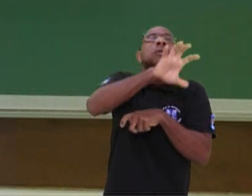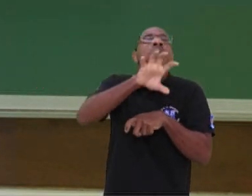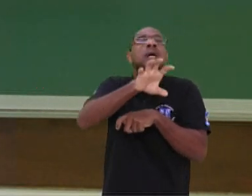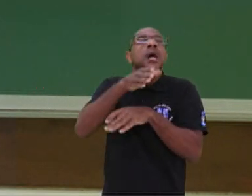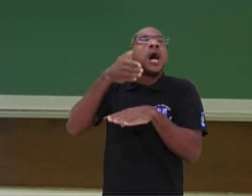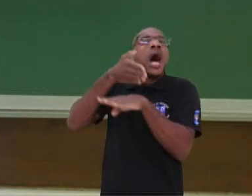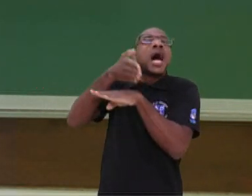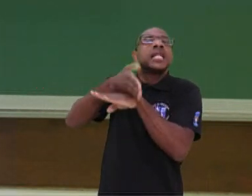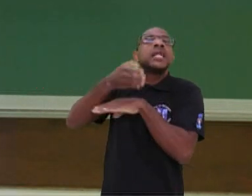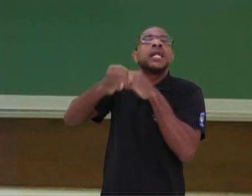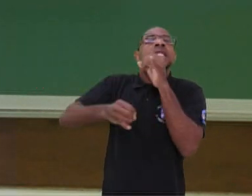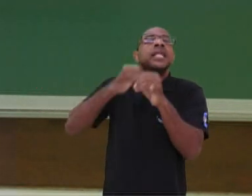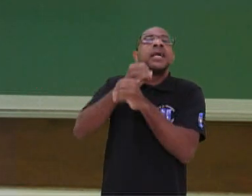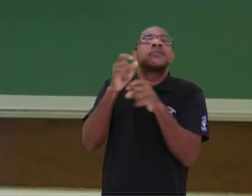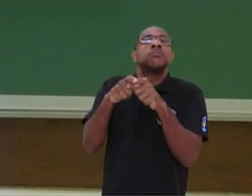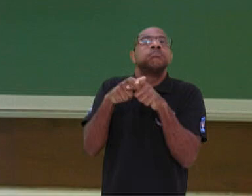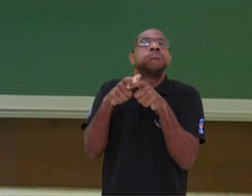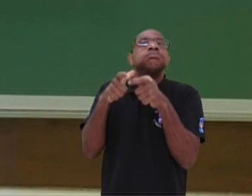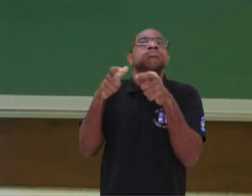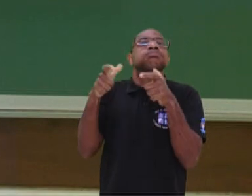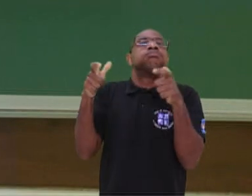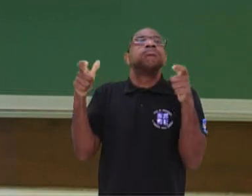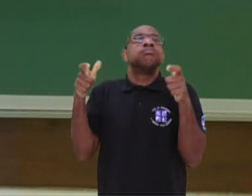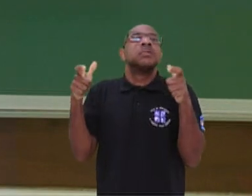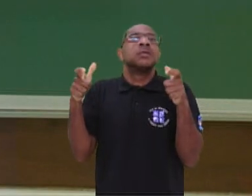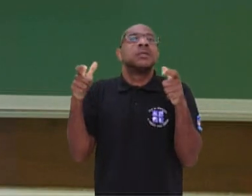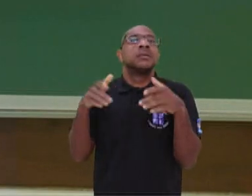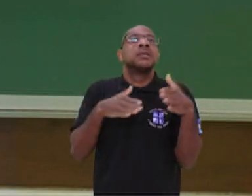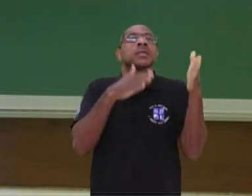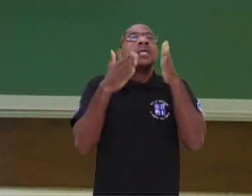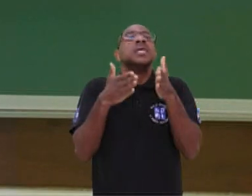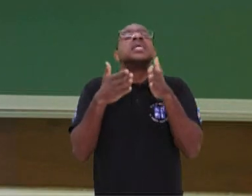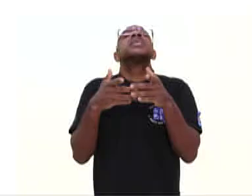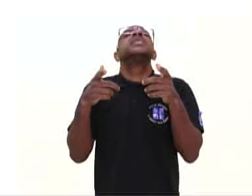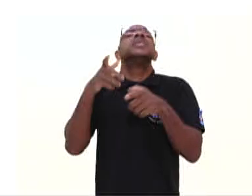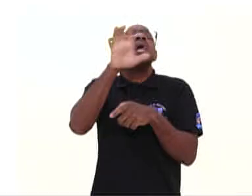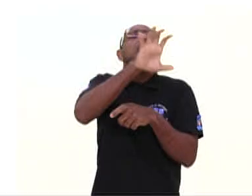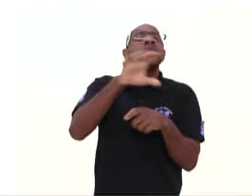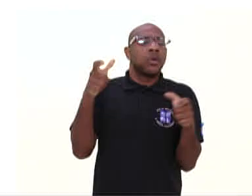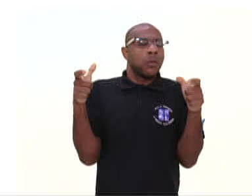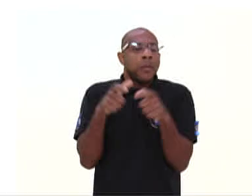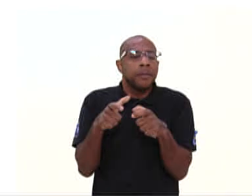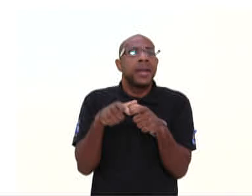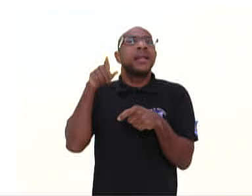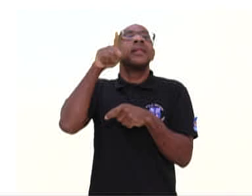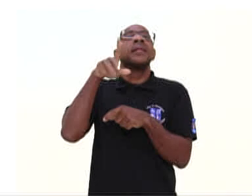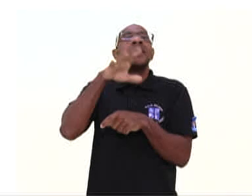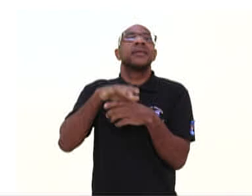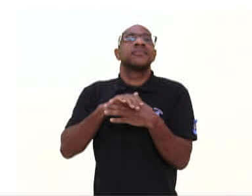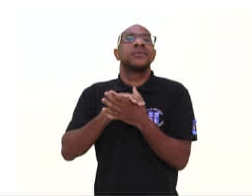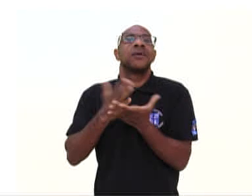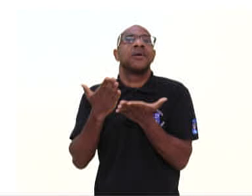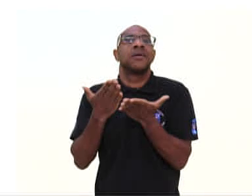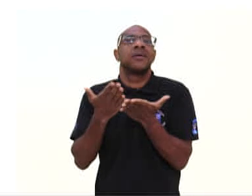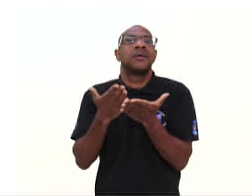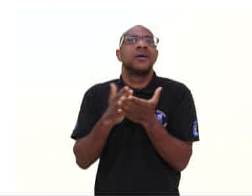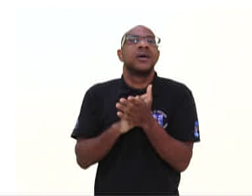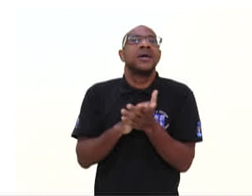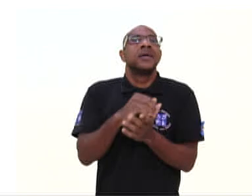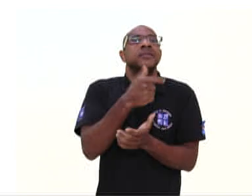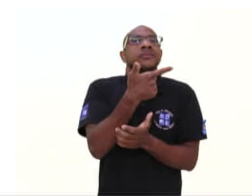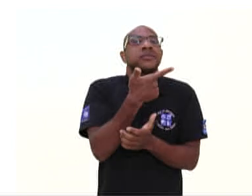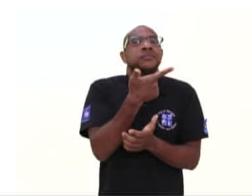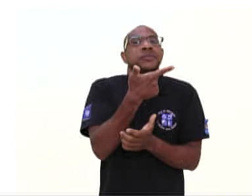modo mais expressivo e que região menos? Vamos ver aqui, ó. Entre os anos de 2017 e